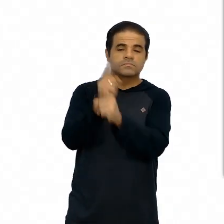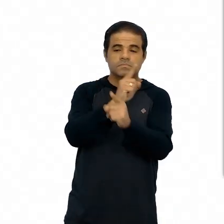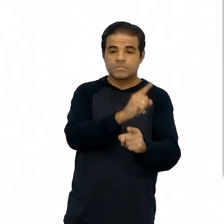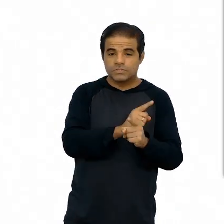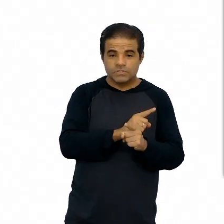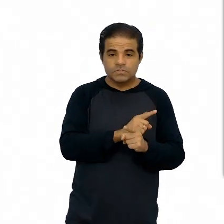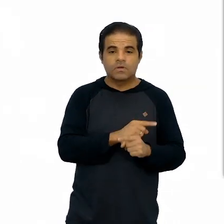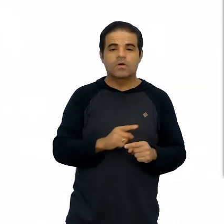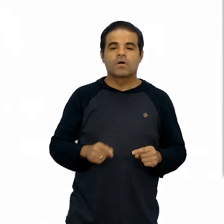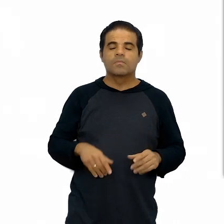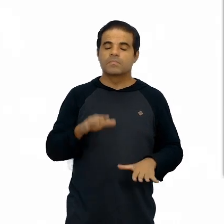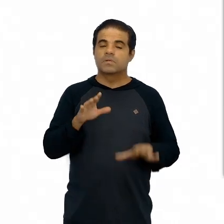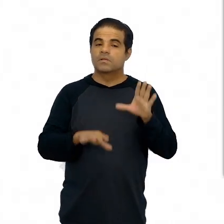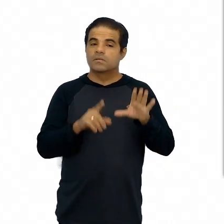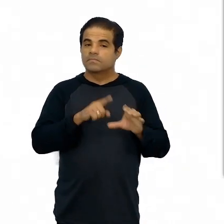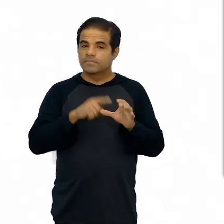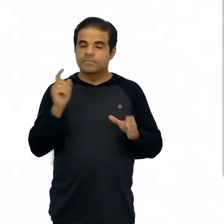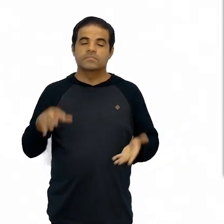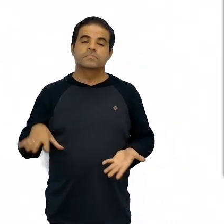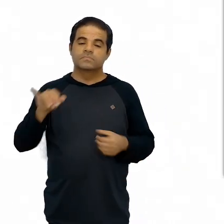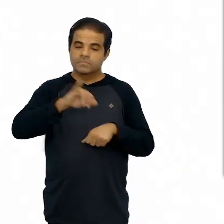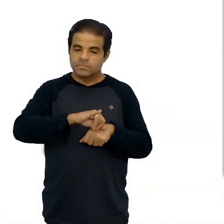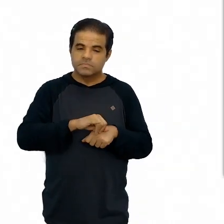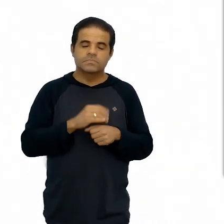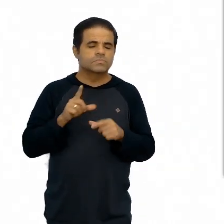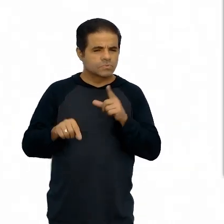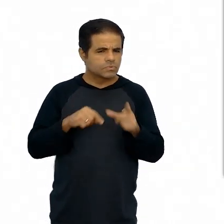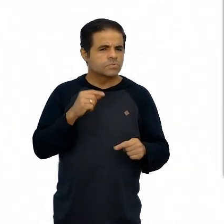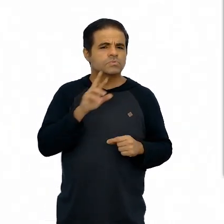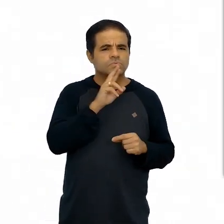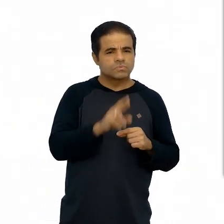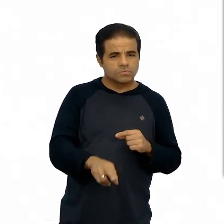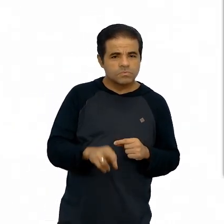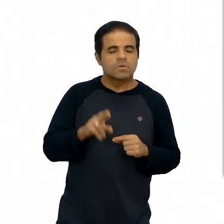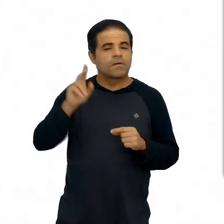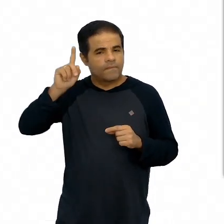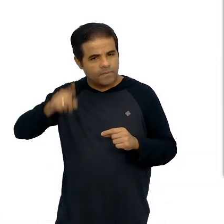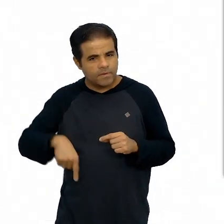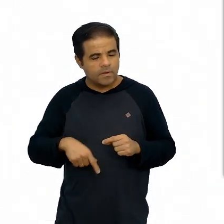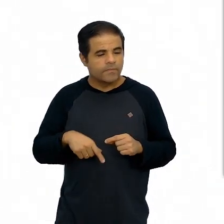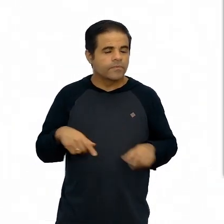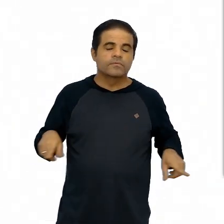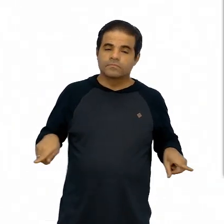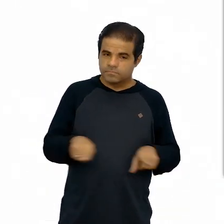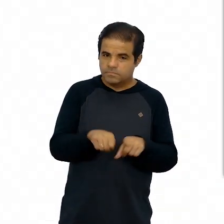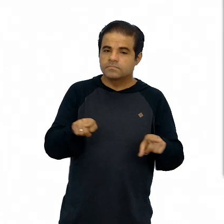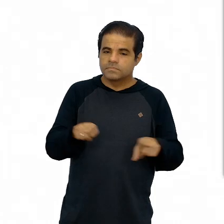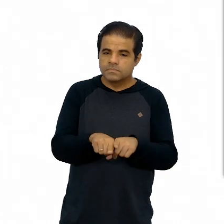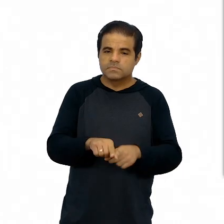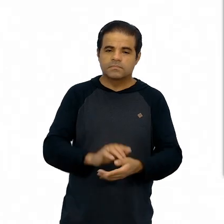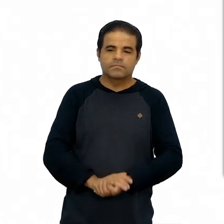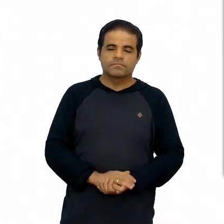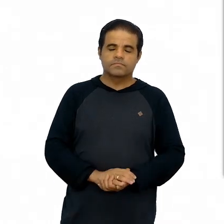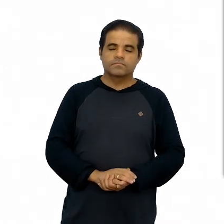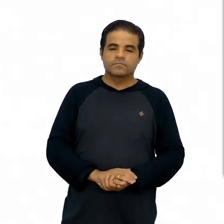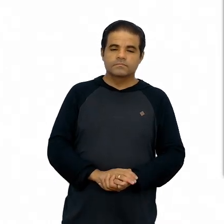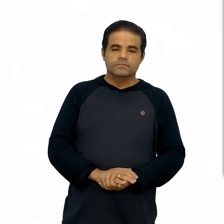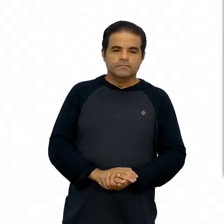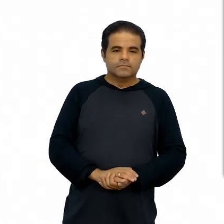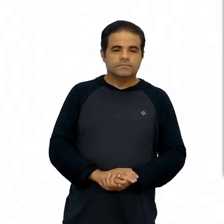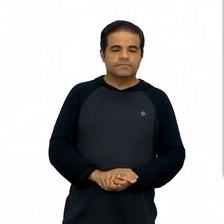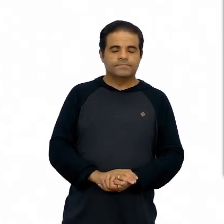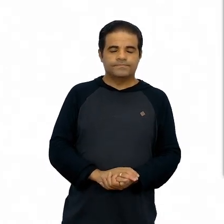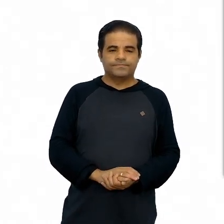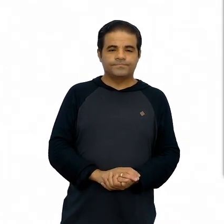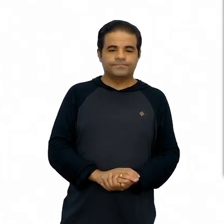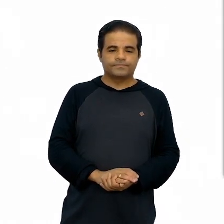que, dependendo da unidade escolhida, o resultado da medição varia, tá? E para